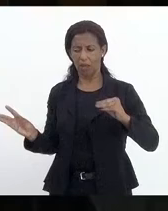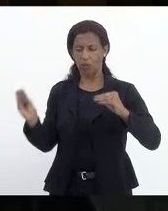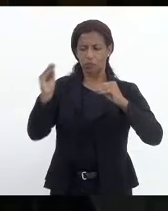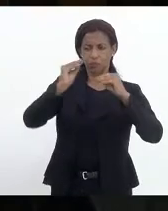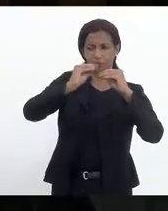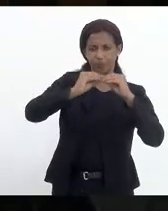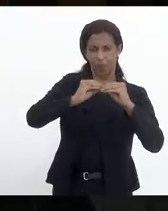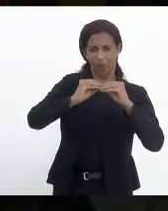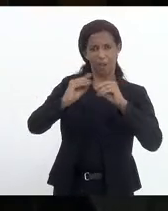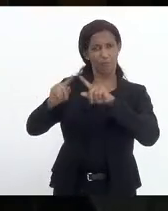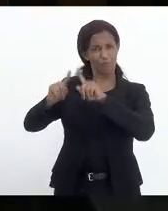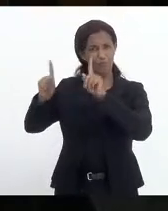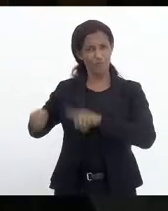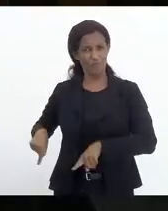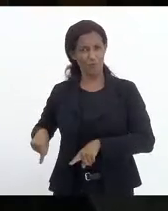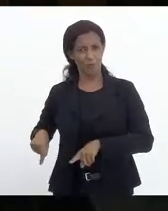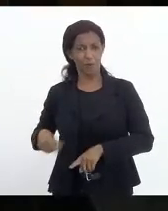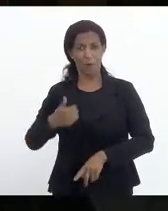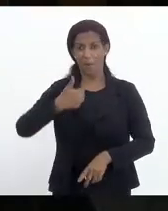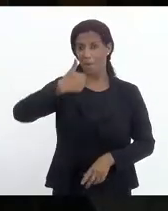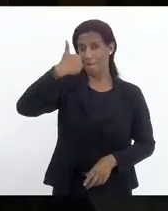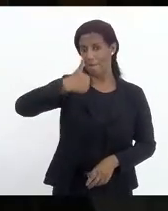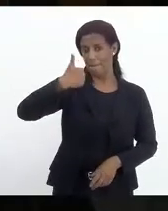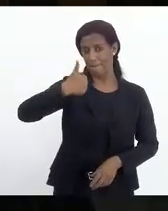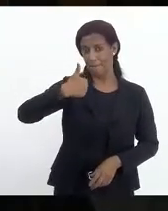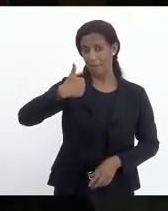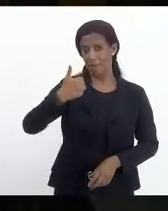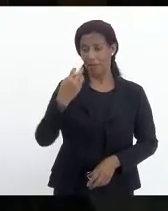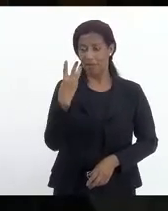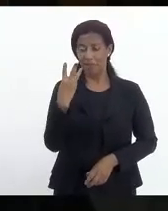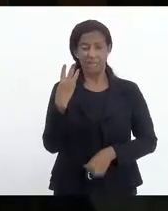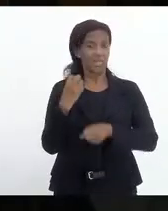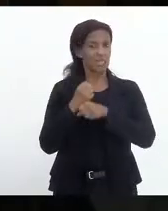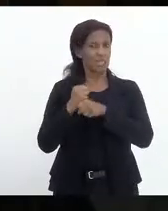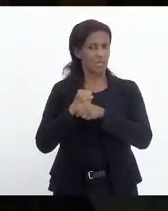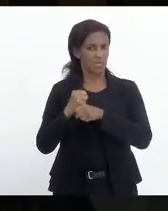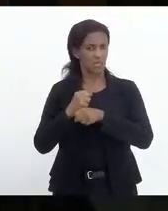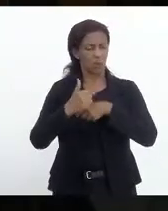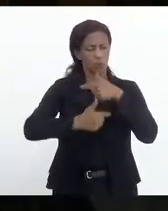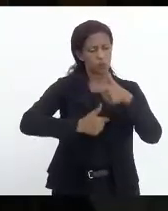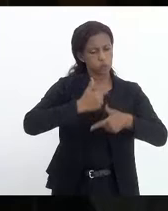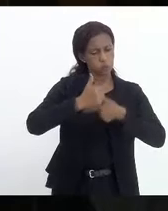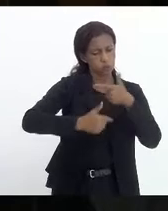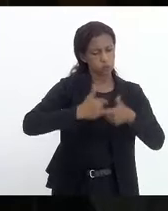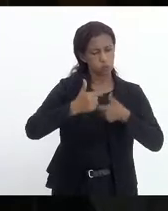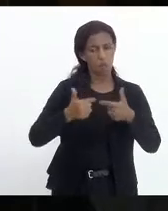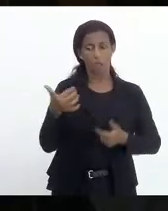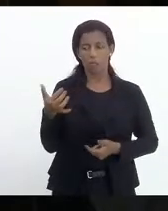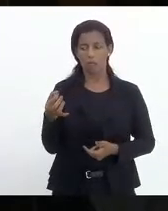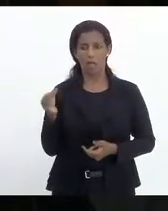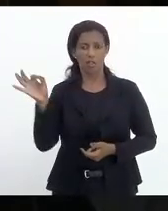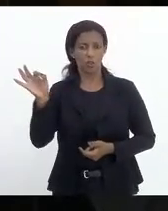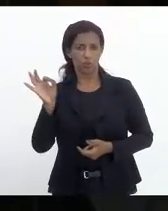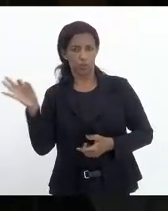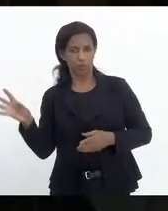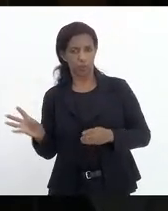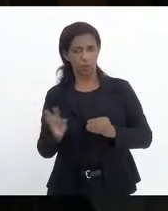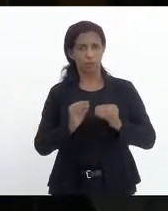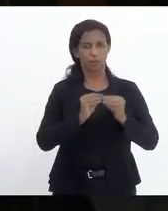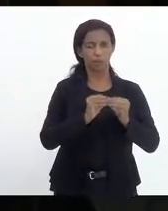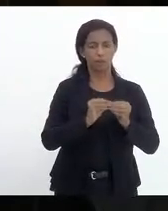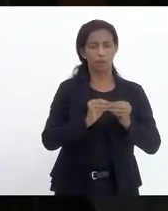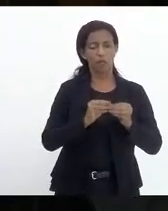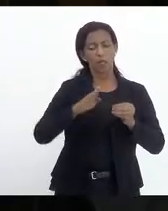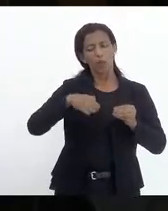funcionário público o primeiro triênio quando ele faz três anos de causa incididas por cento e os